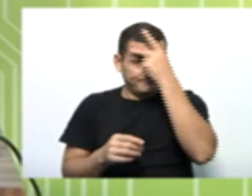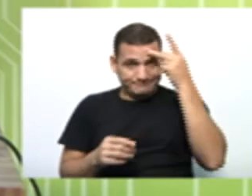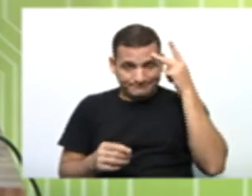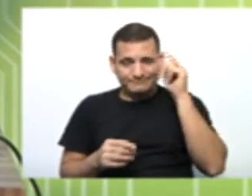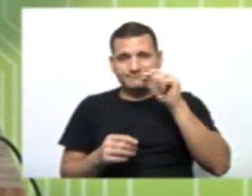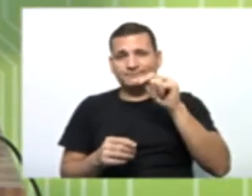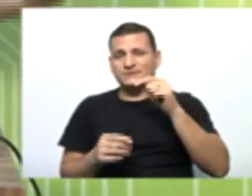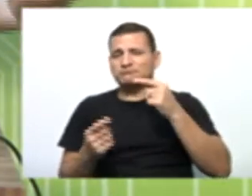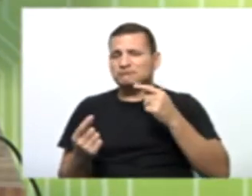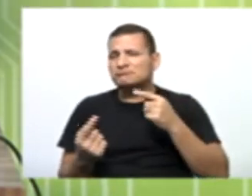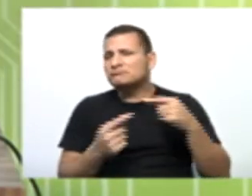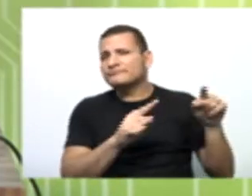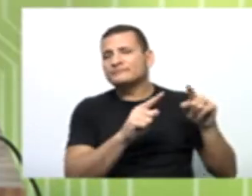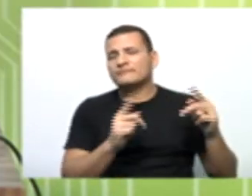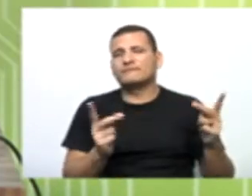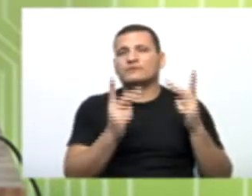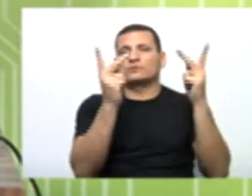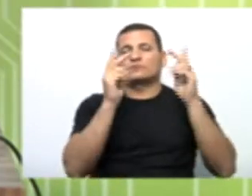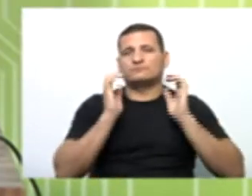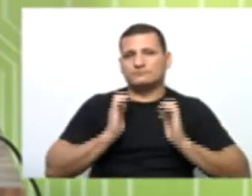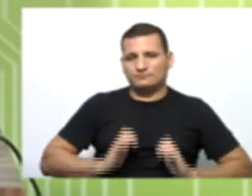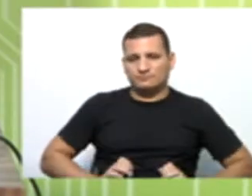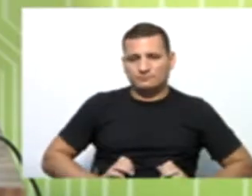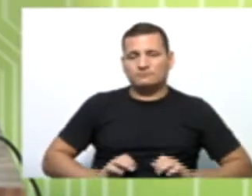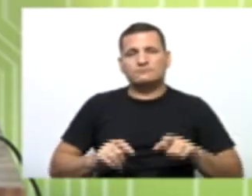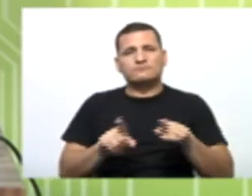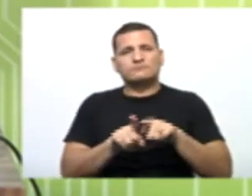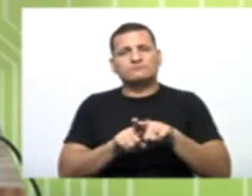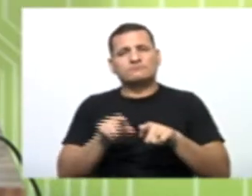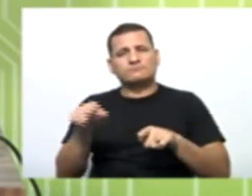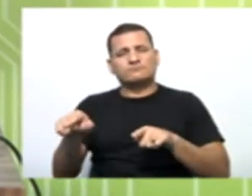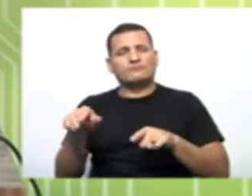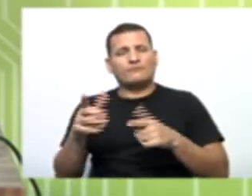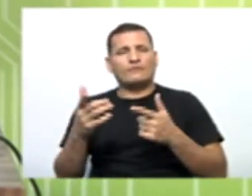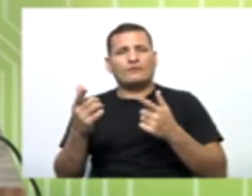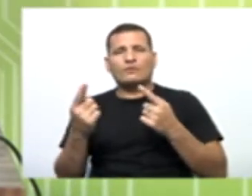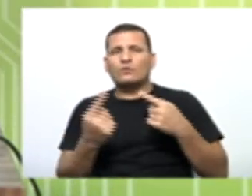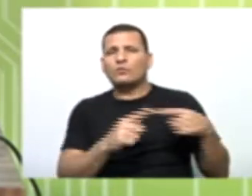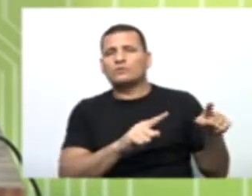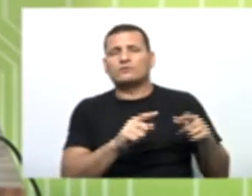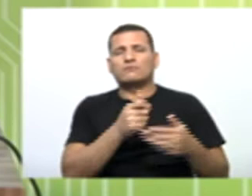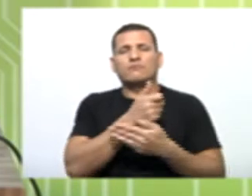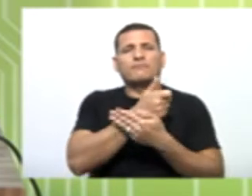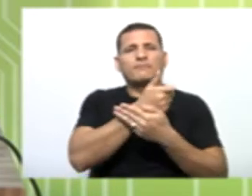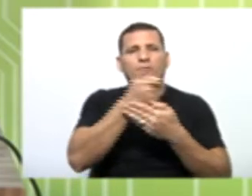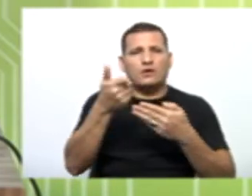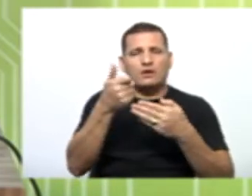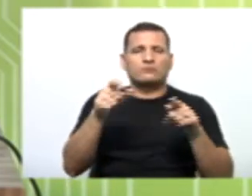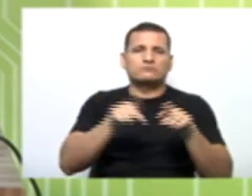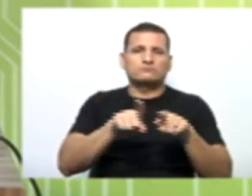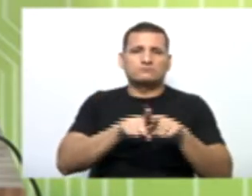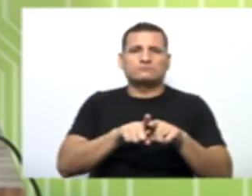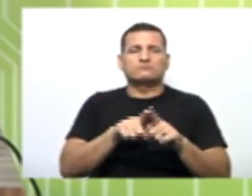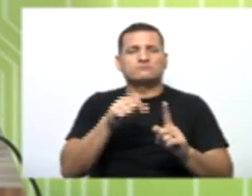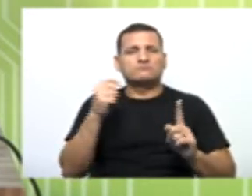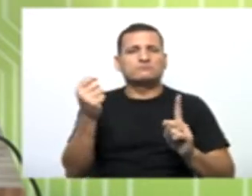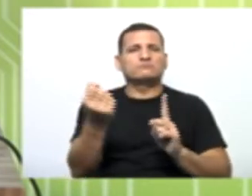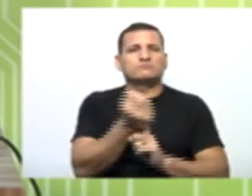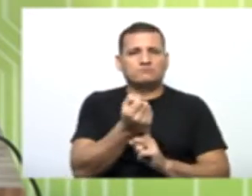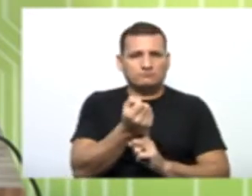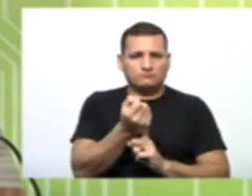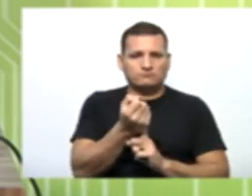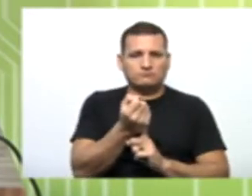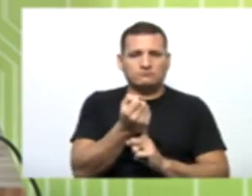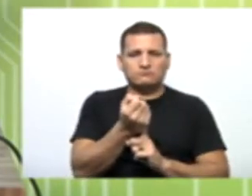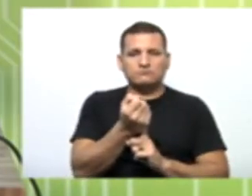princípio ético estabelecido socialmente e quando ela vai contra valores morais que foram construídos socialmente e